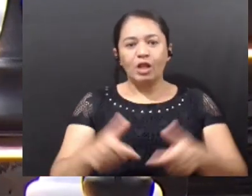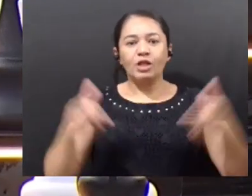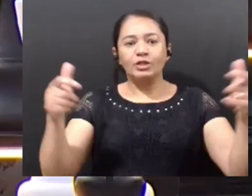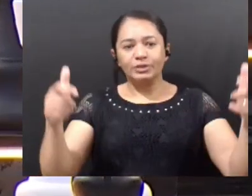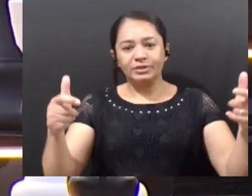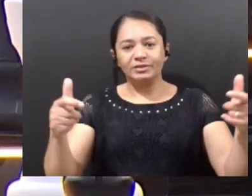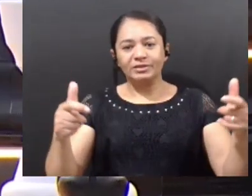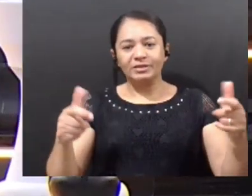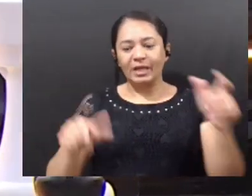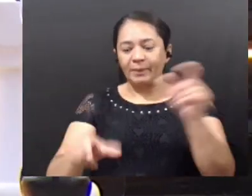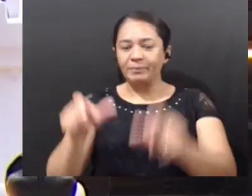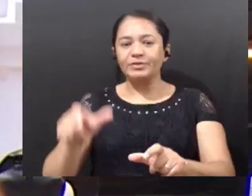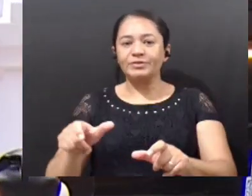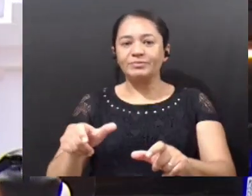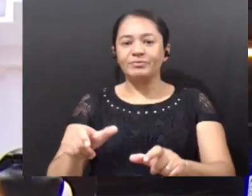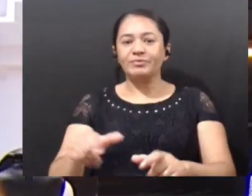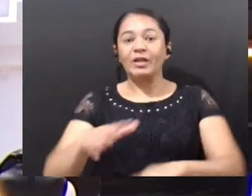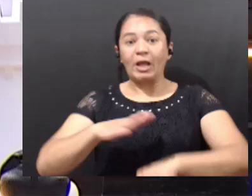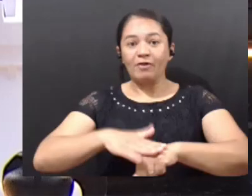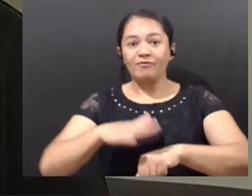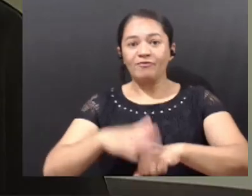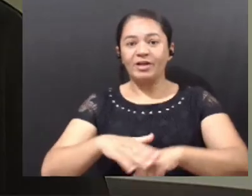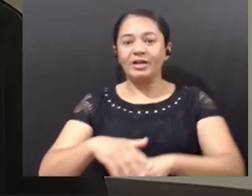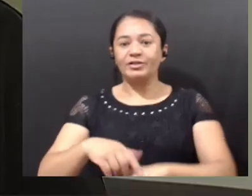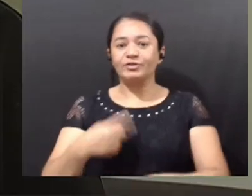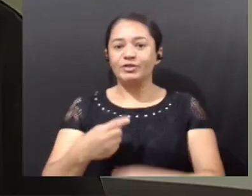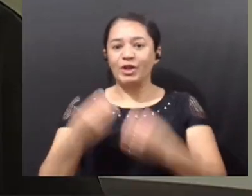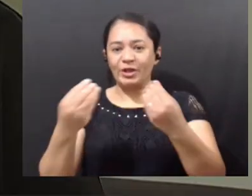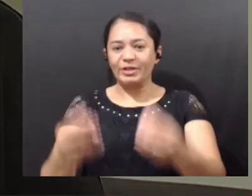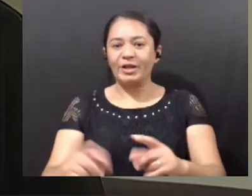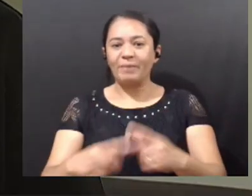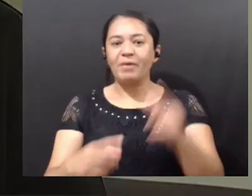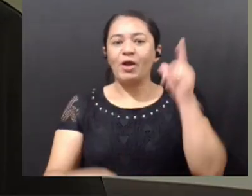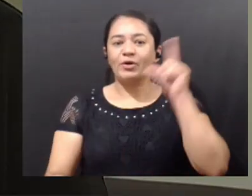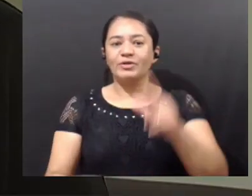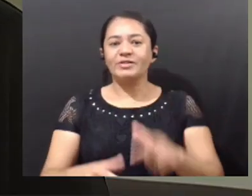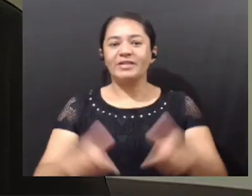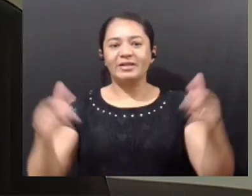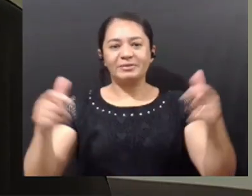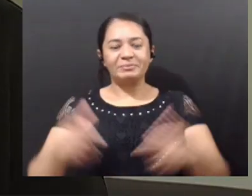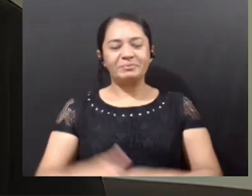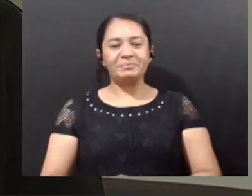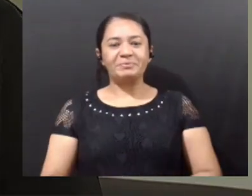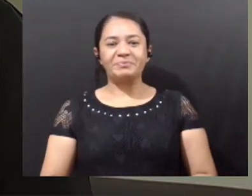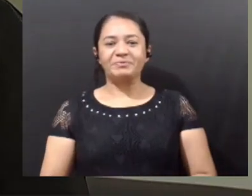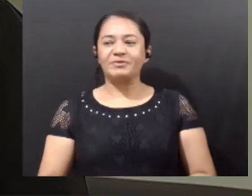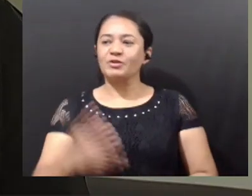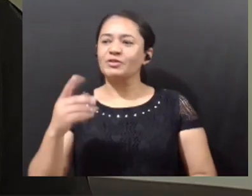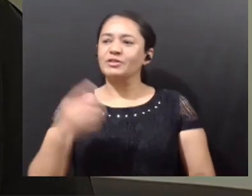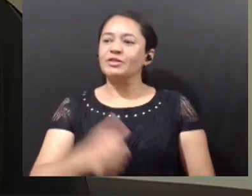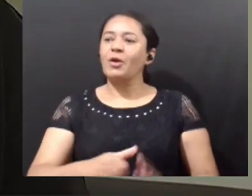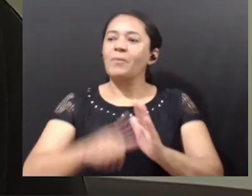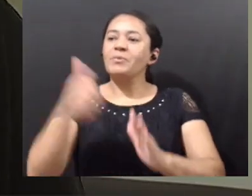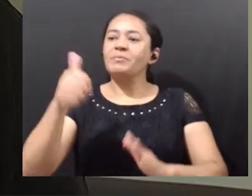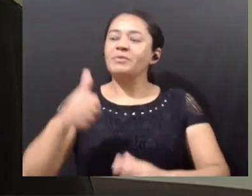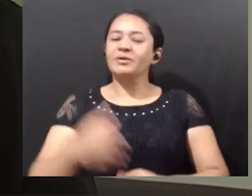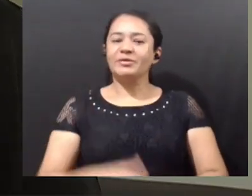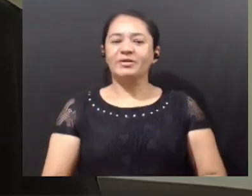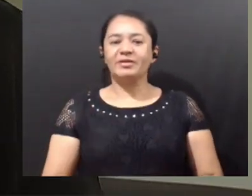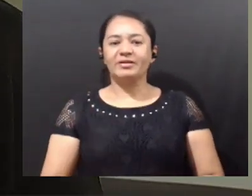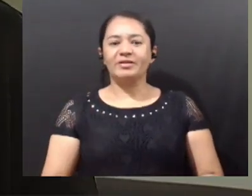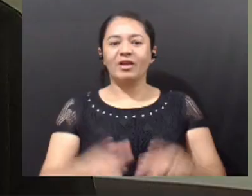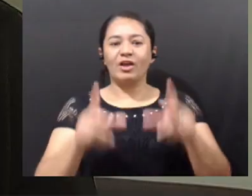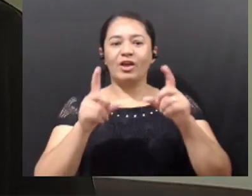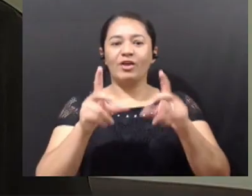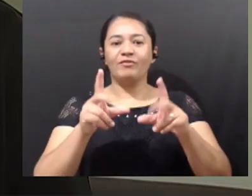que executam aquilo que a gente entrega, são aqueles que conseguem crescer e ter resultado. Qual foi o seu primeiro empreendimento? Eu vendia material escolar online.